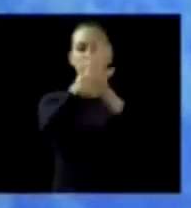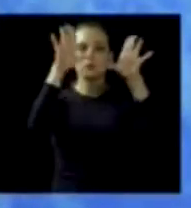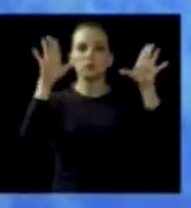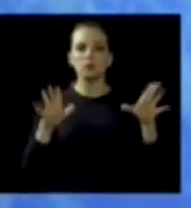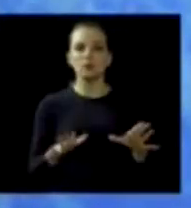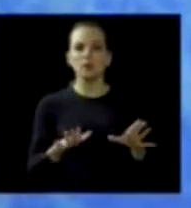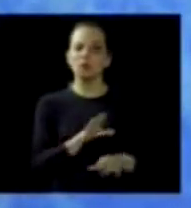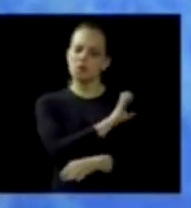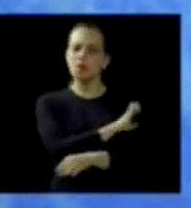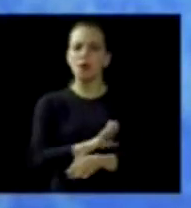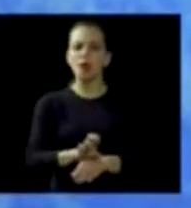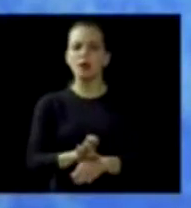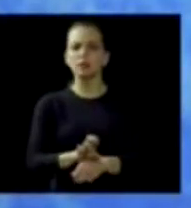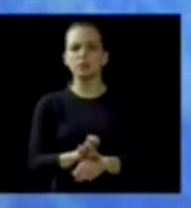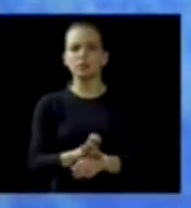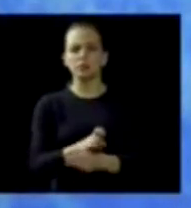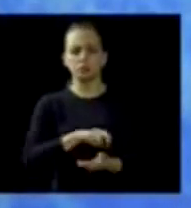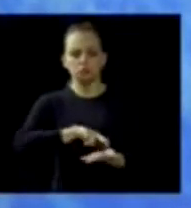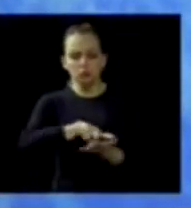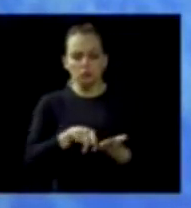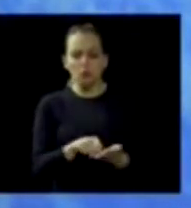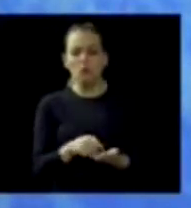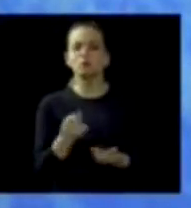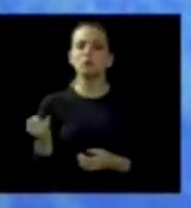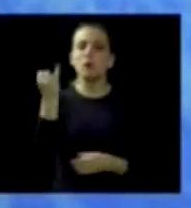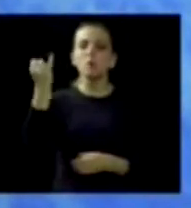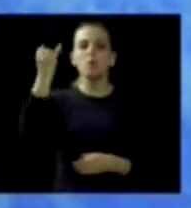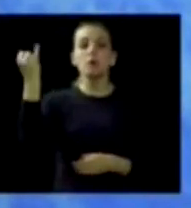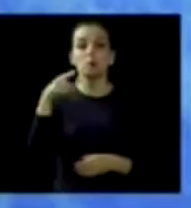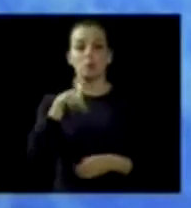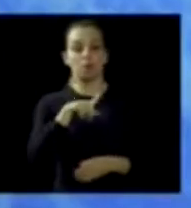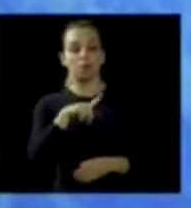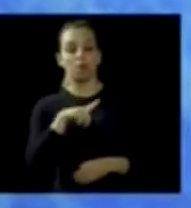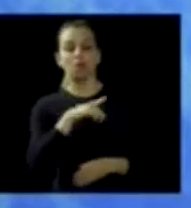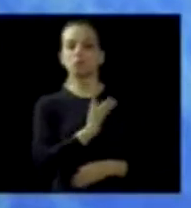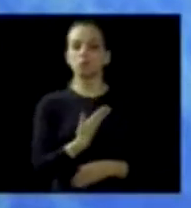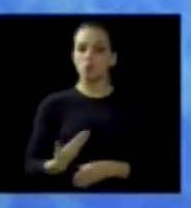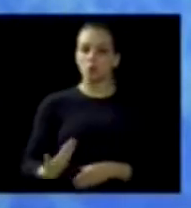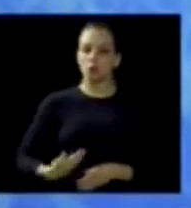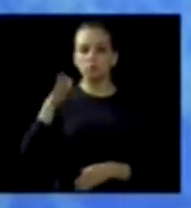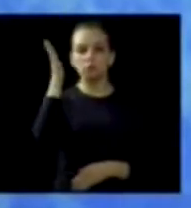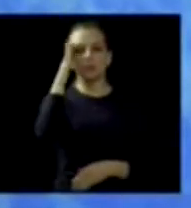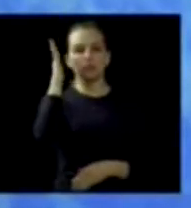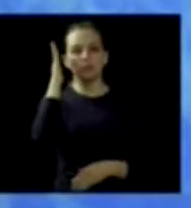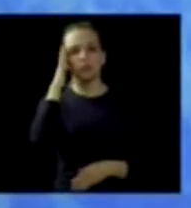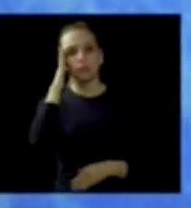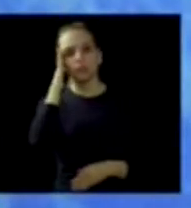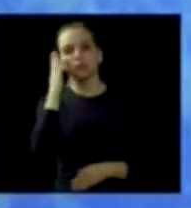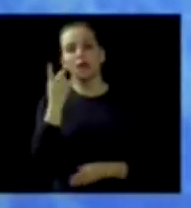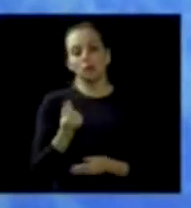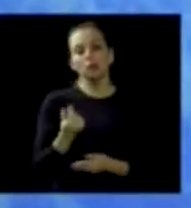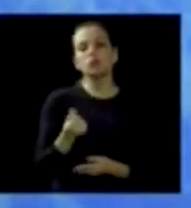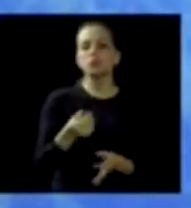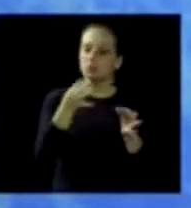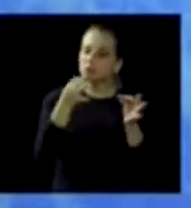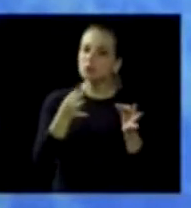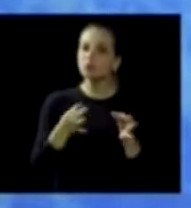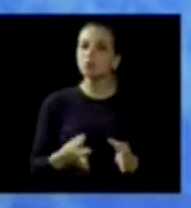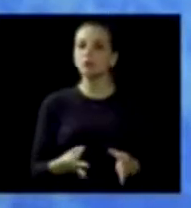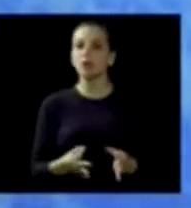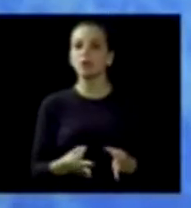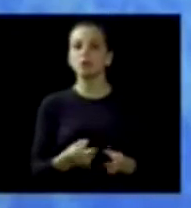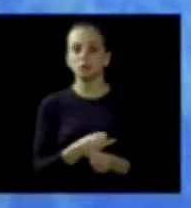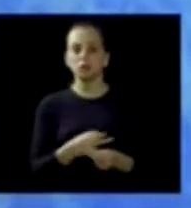Honestidade, transparência, ética são princípios fundamentais para que você tenha um governo que saiba controlar